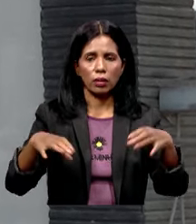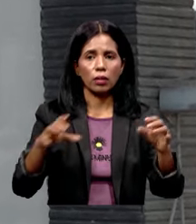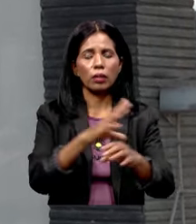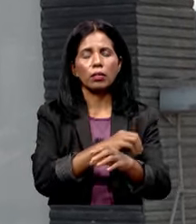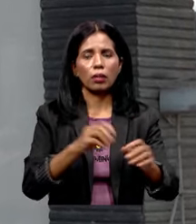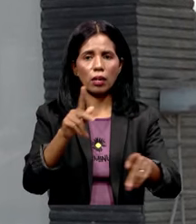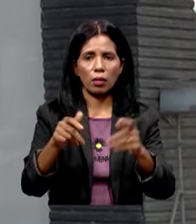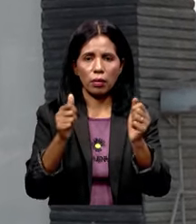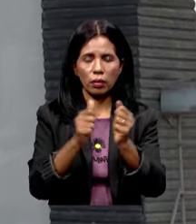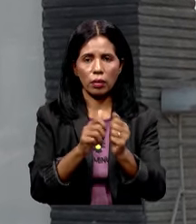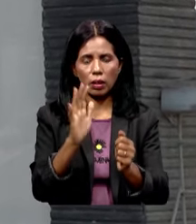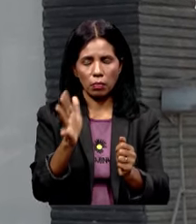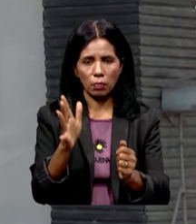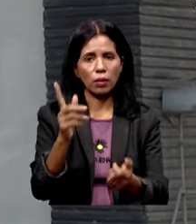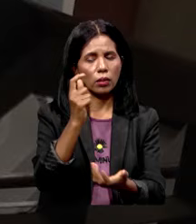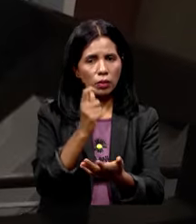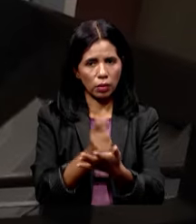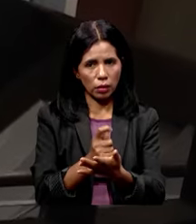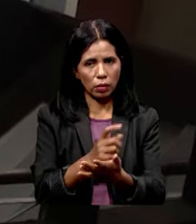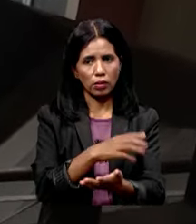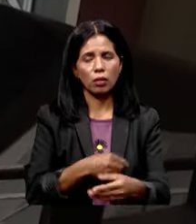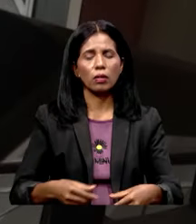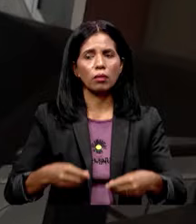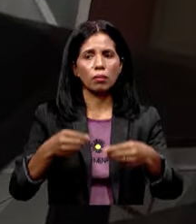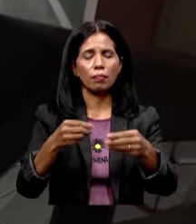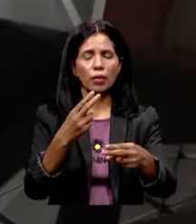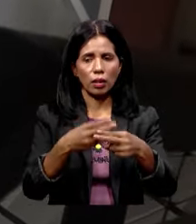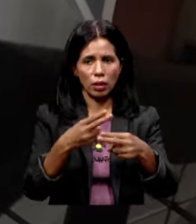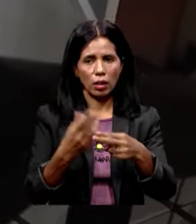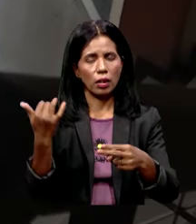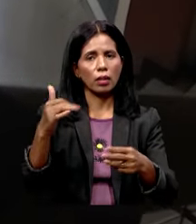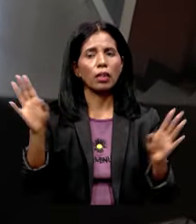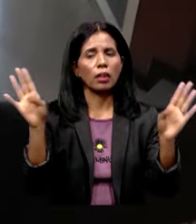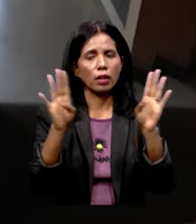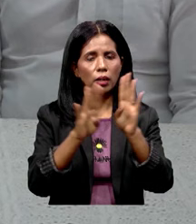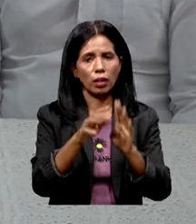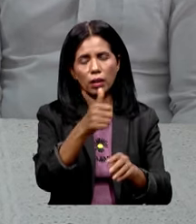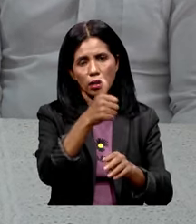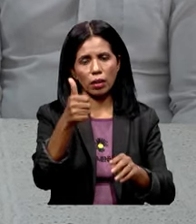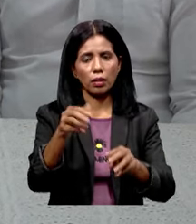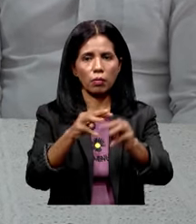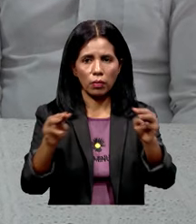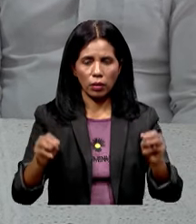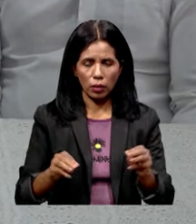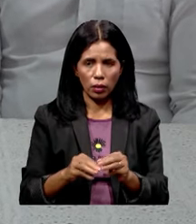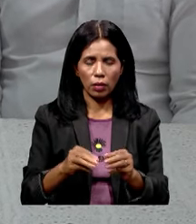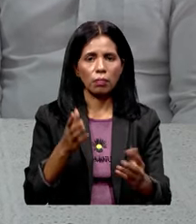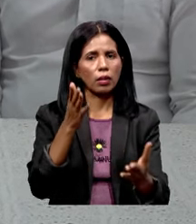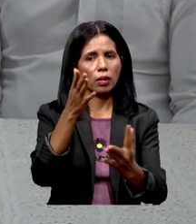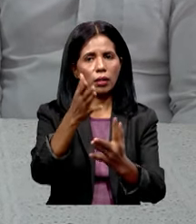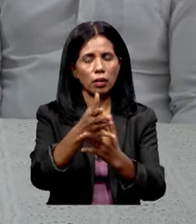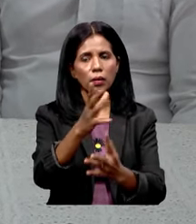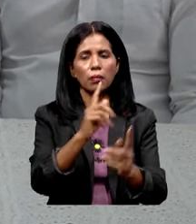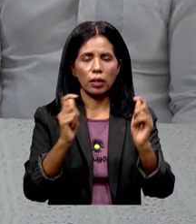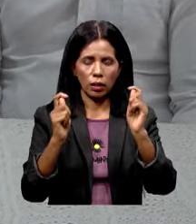ha mutu krihun lima nulu, nebe antes ne aplica ona. Narang hirak ne se taka iha ide idak ne municipio, ho di beletama fase